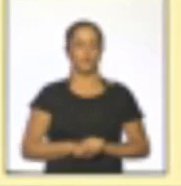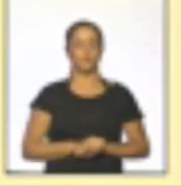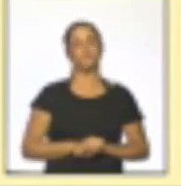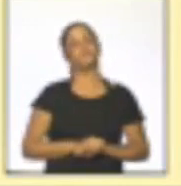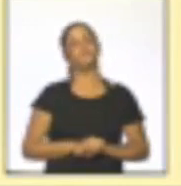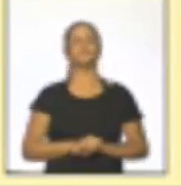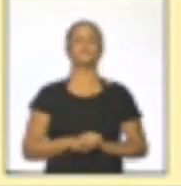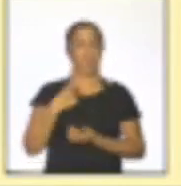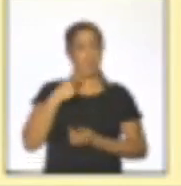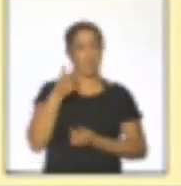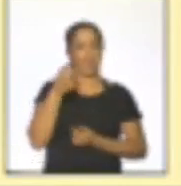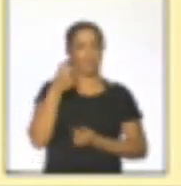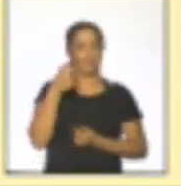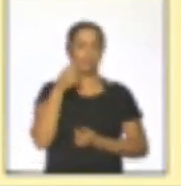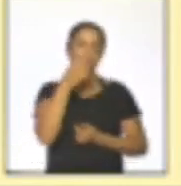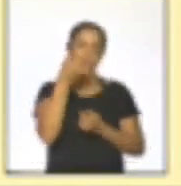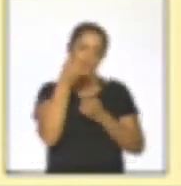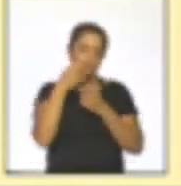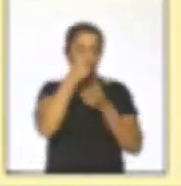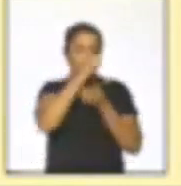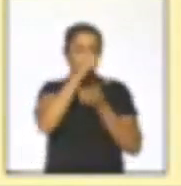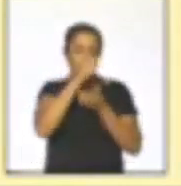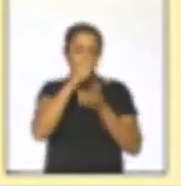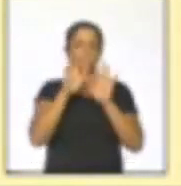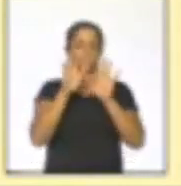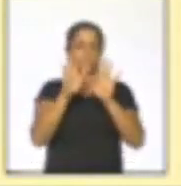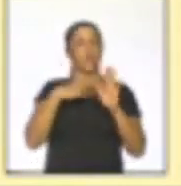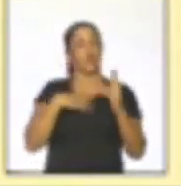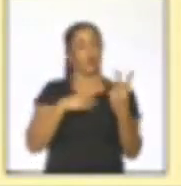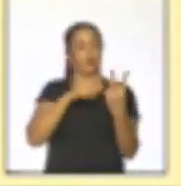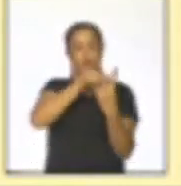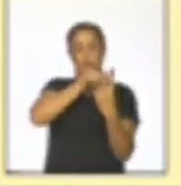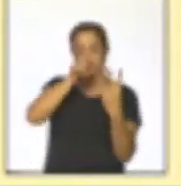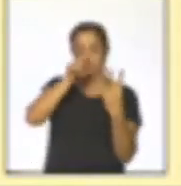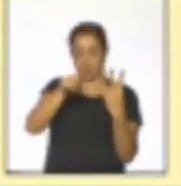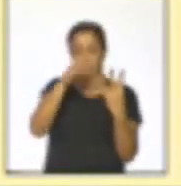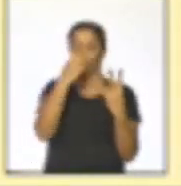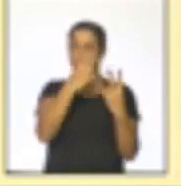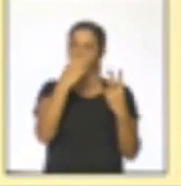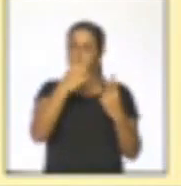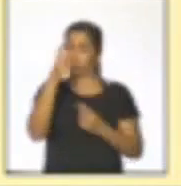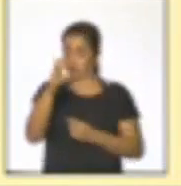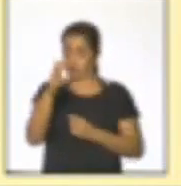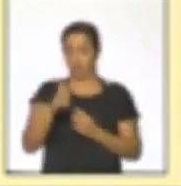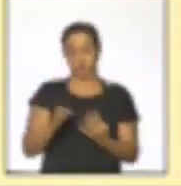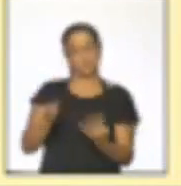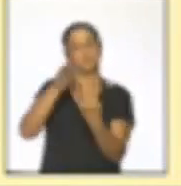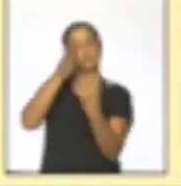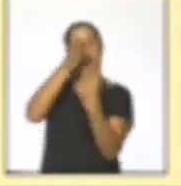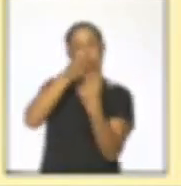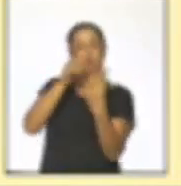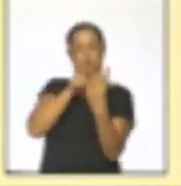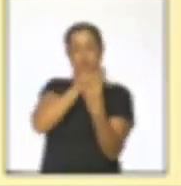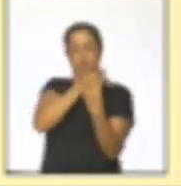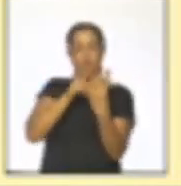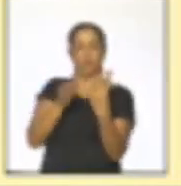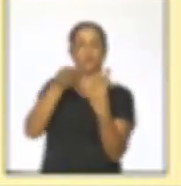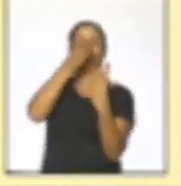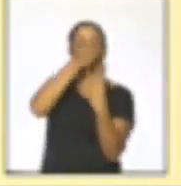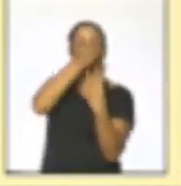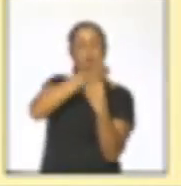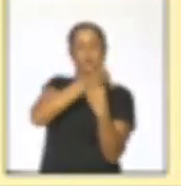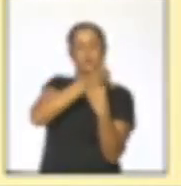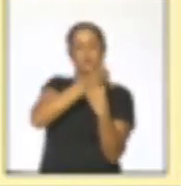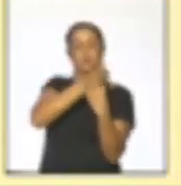a minha caneta. Então, vamos lá. Então, 225 você vai separar de 2 em 2,